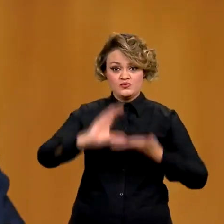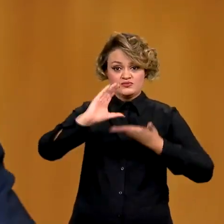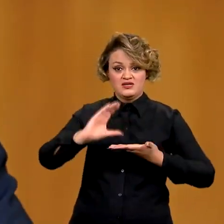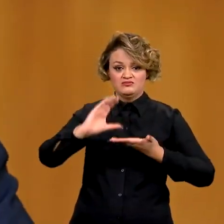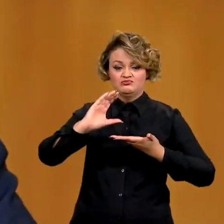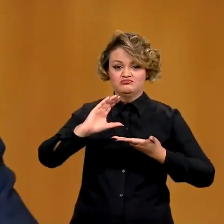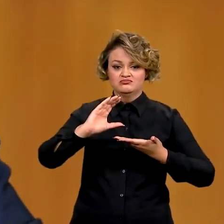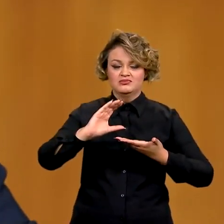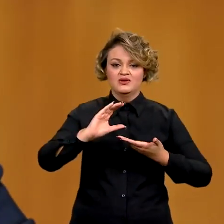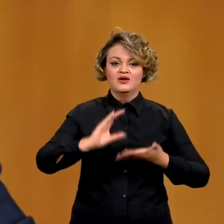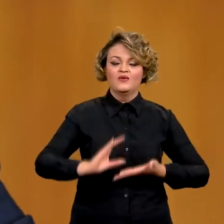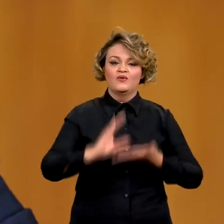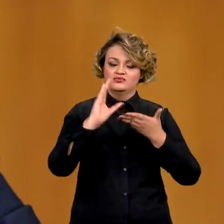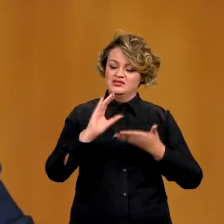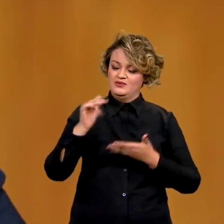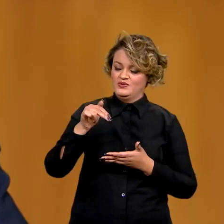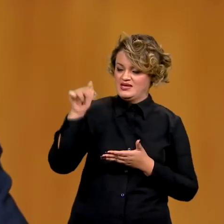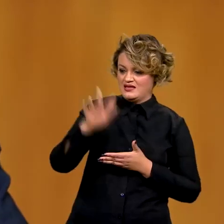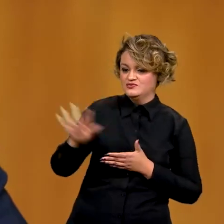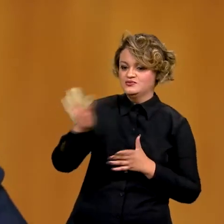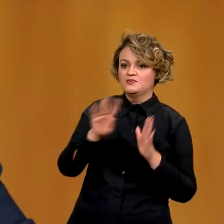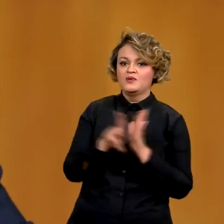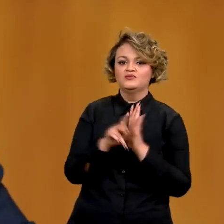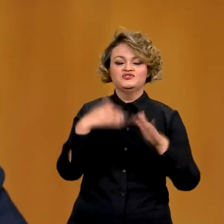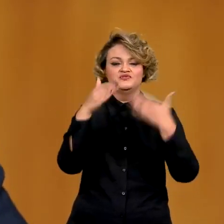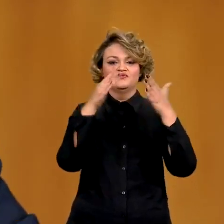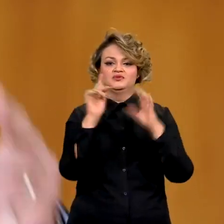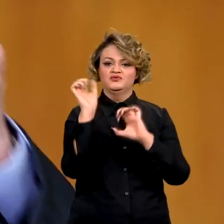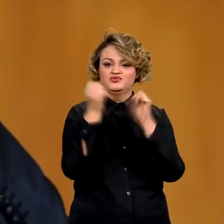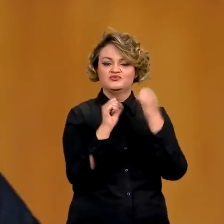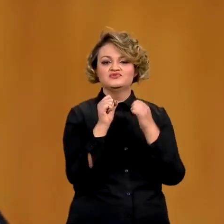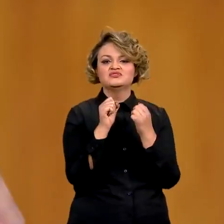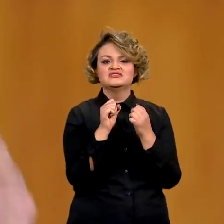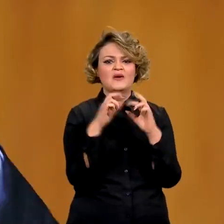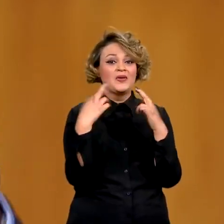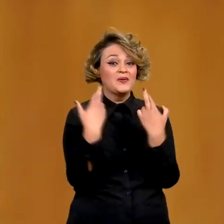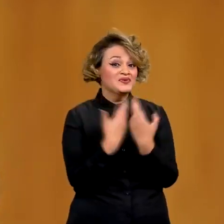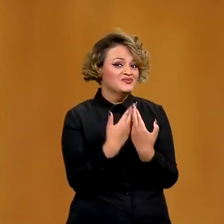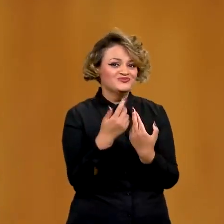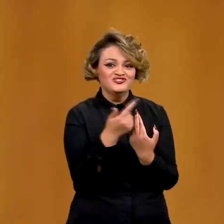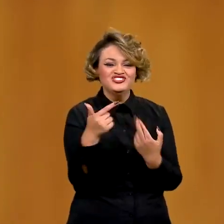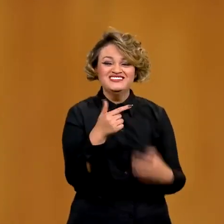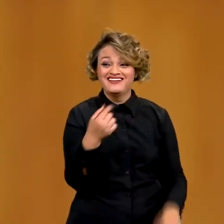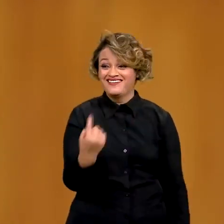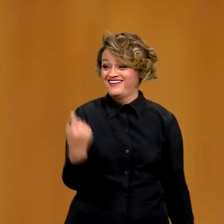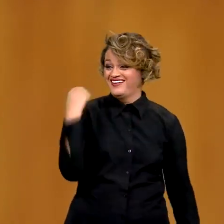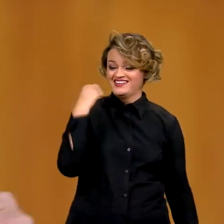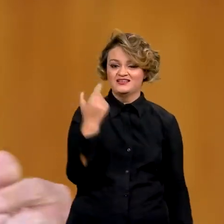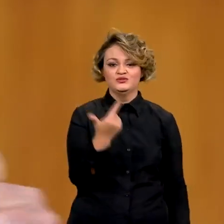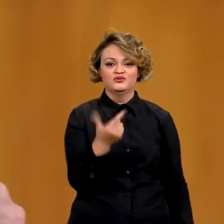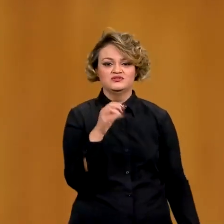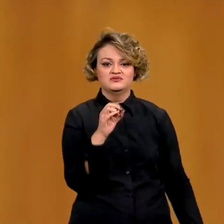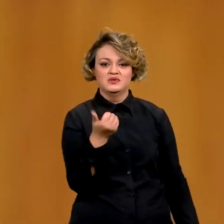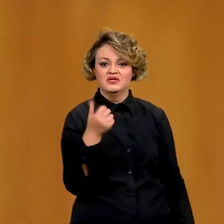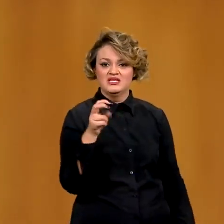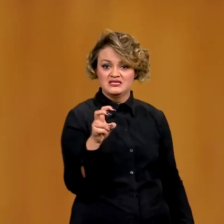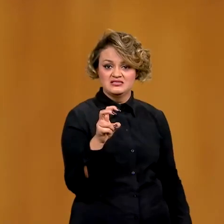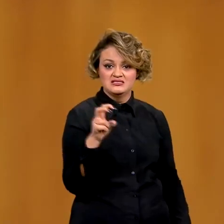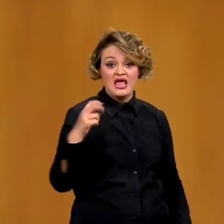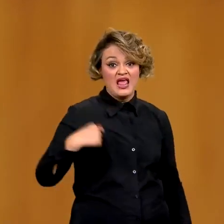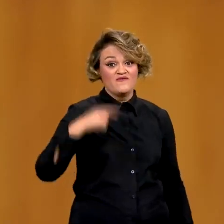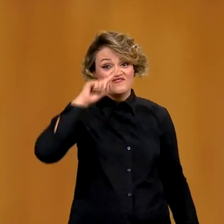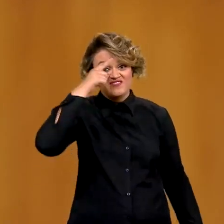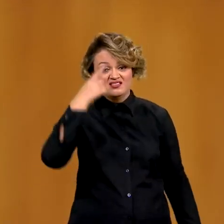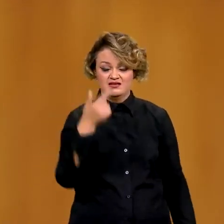o conselho de Nacional de desenvolvimento industrial não se reunia desde 2015 ele foi criado por